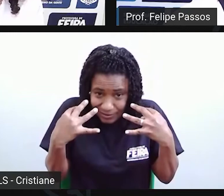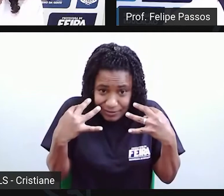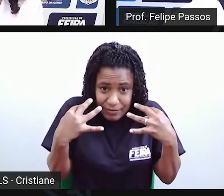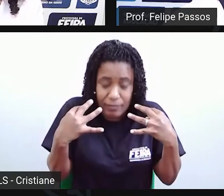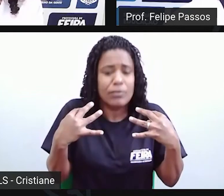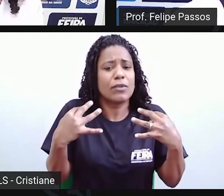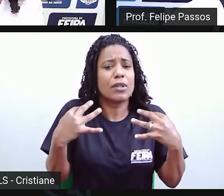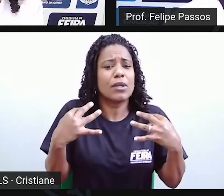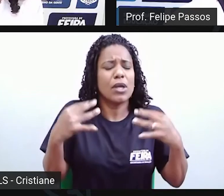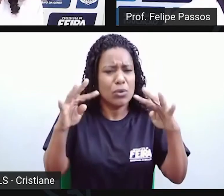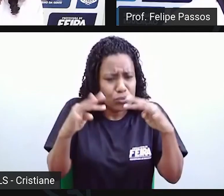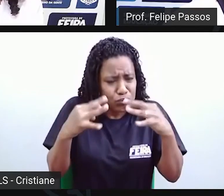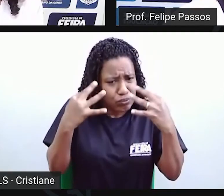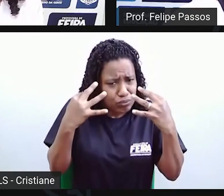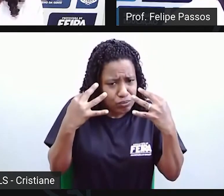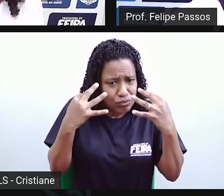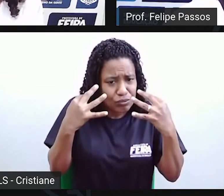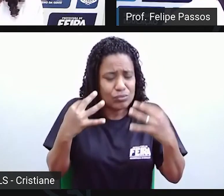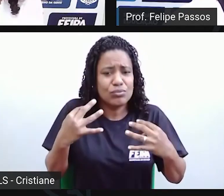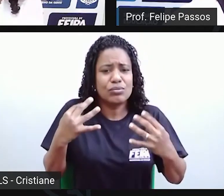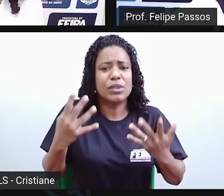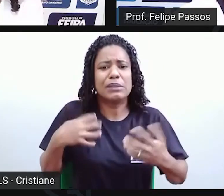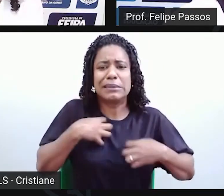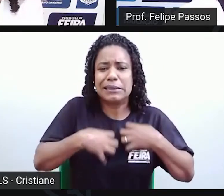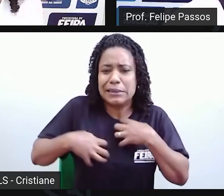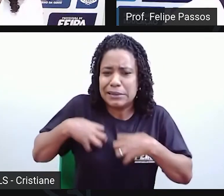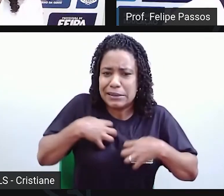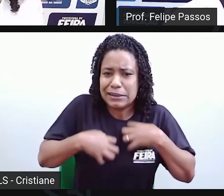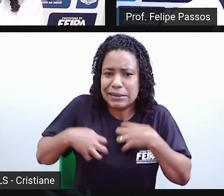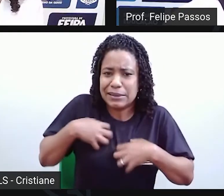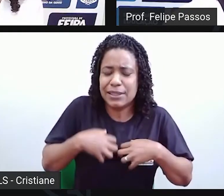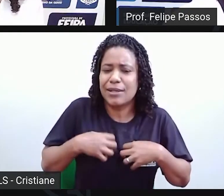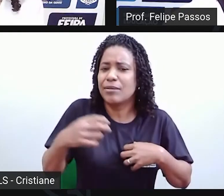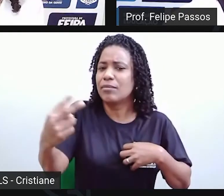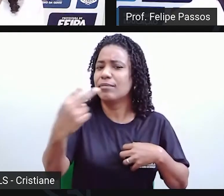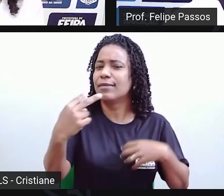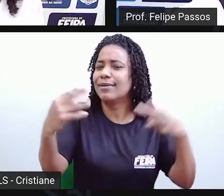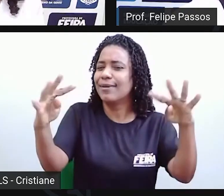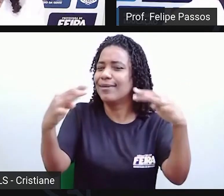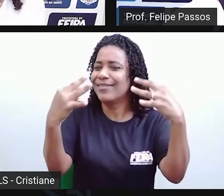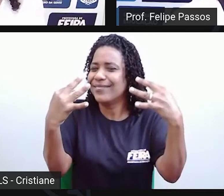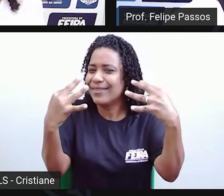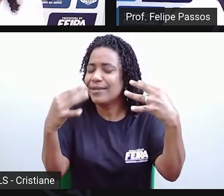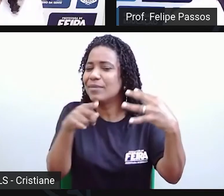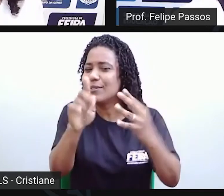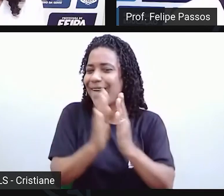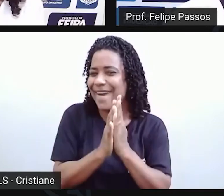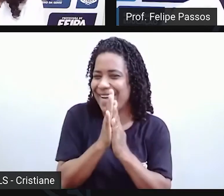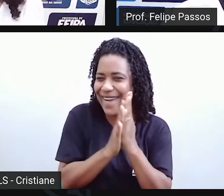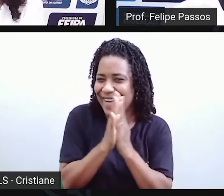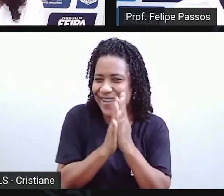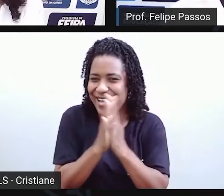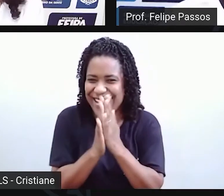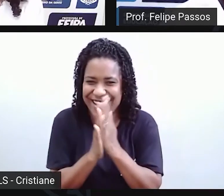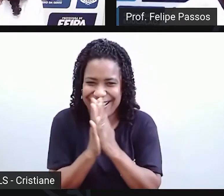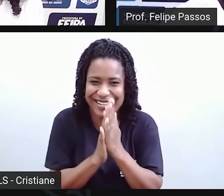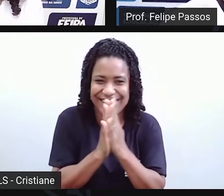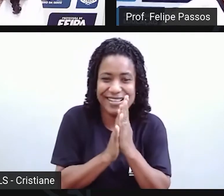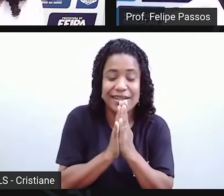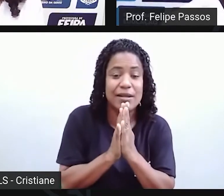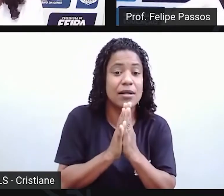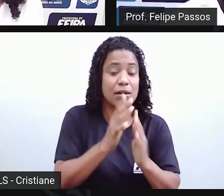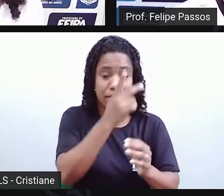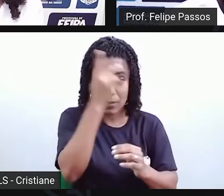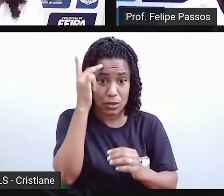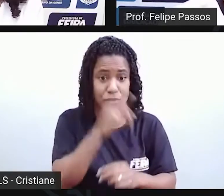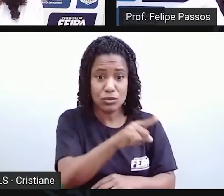minha insegurança? Quem é que lucra com a minha insegurança? Quando você perceber que tem gente ganhando dinheiro para que a gente